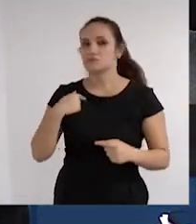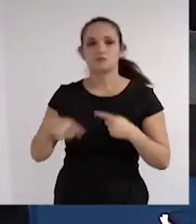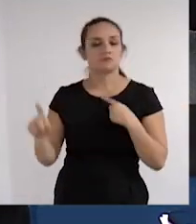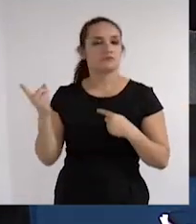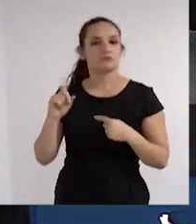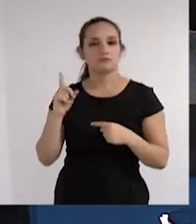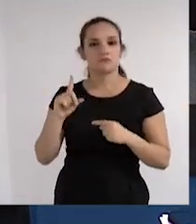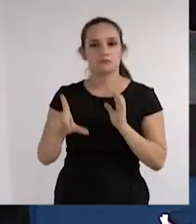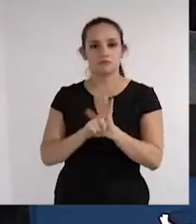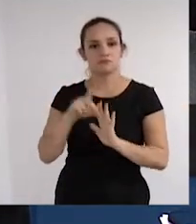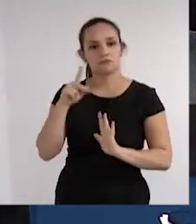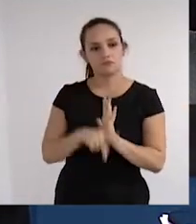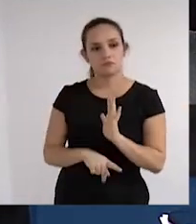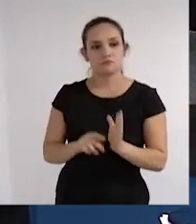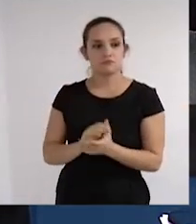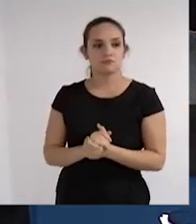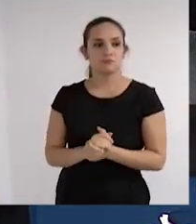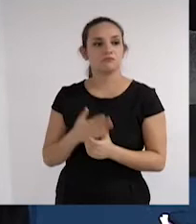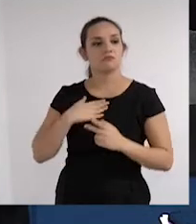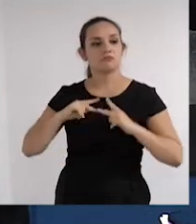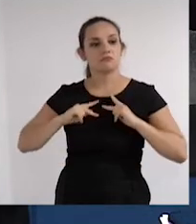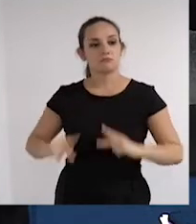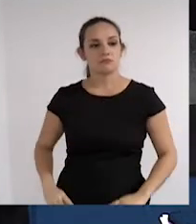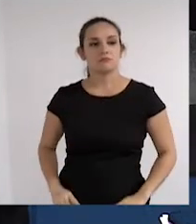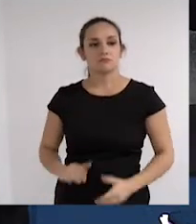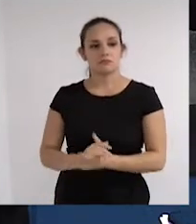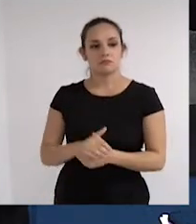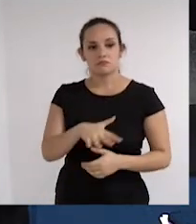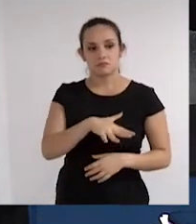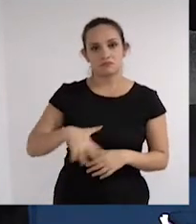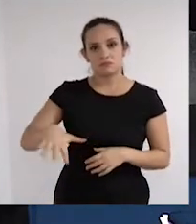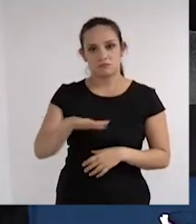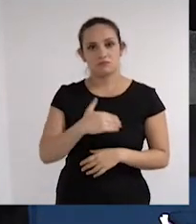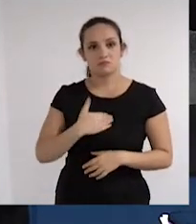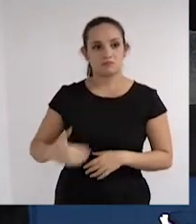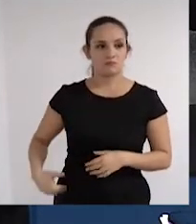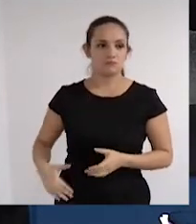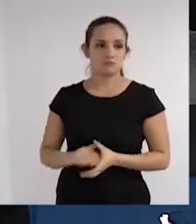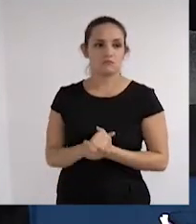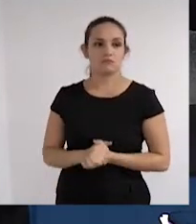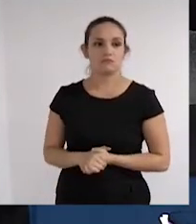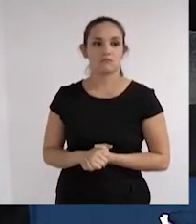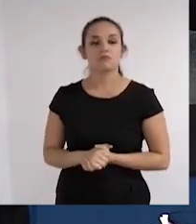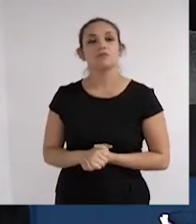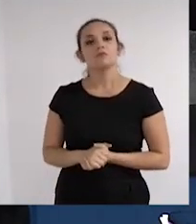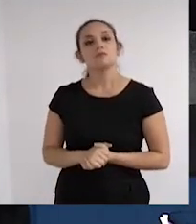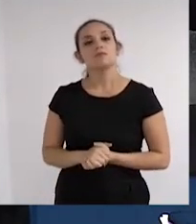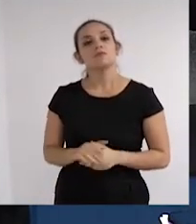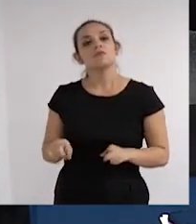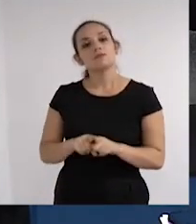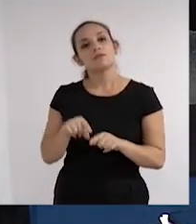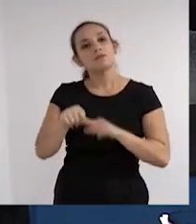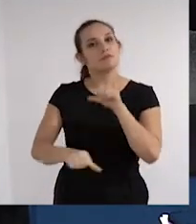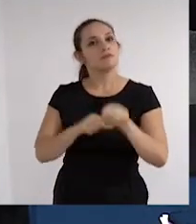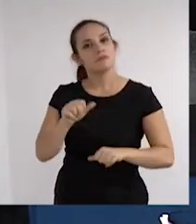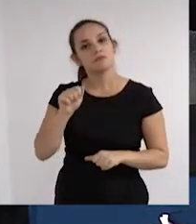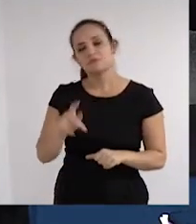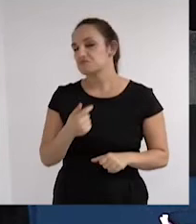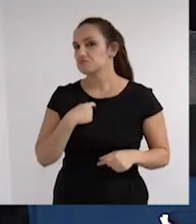em relação à nossa posição para os servidores públicos do Estado de Mato Grosso do Sul, em relação à nossa posição da reforma da Previdência sobre a